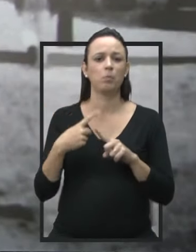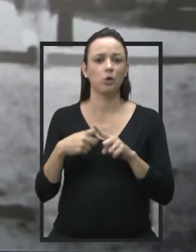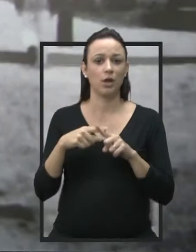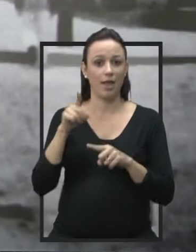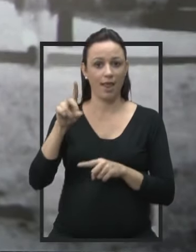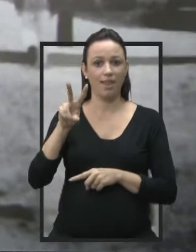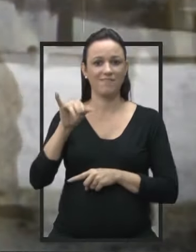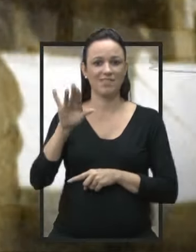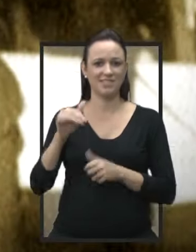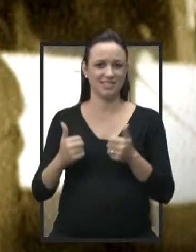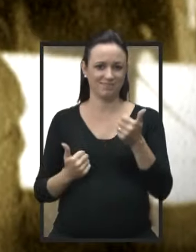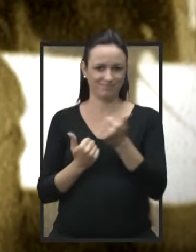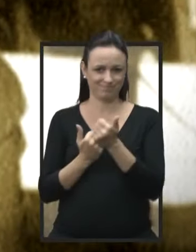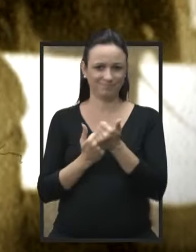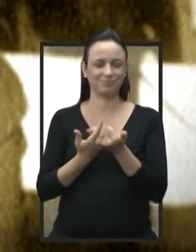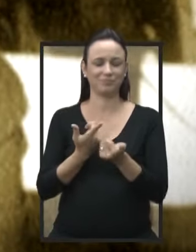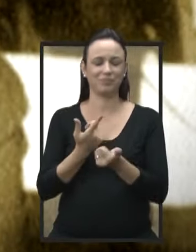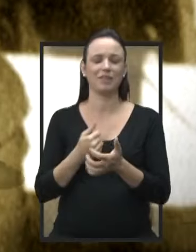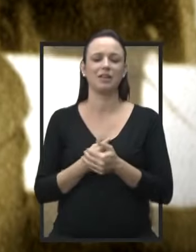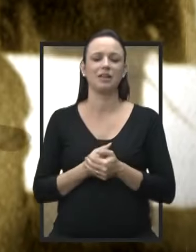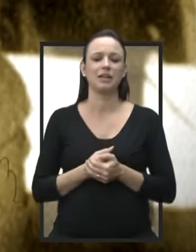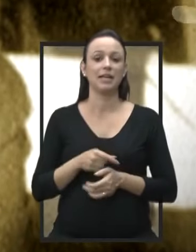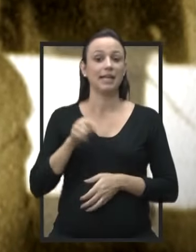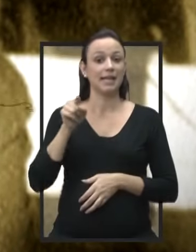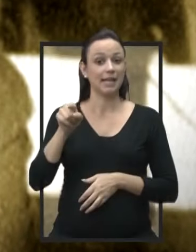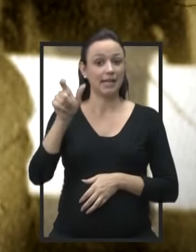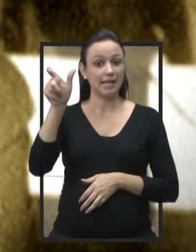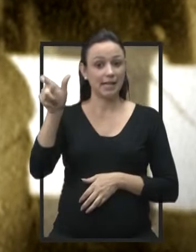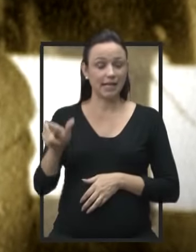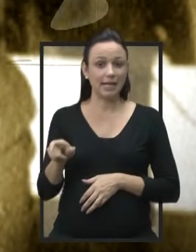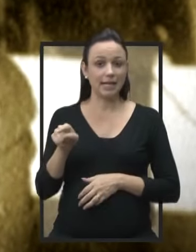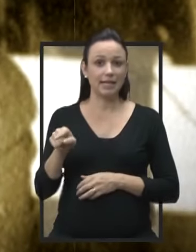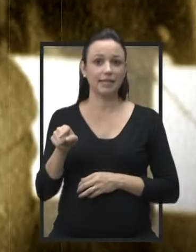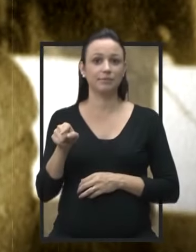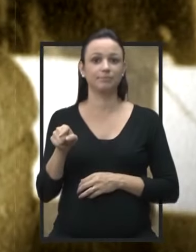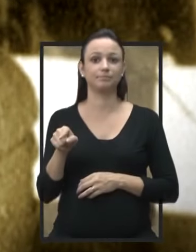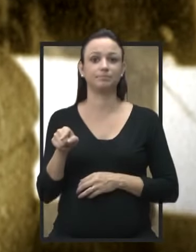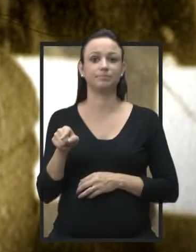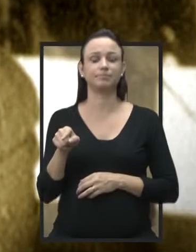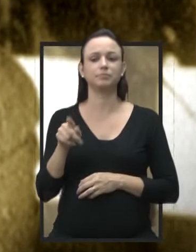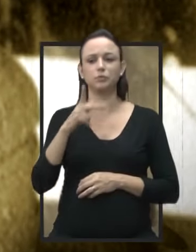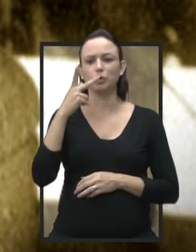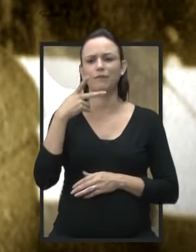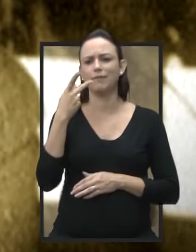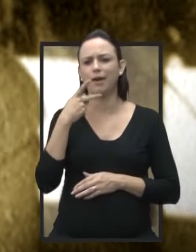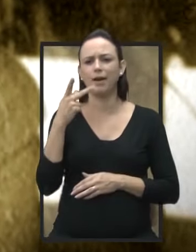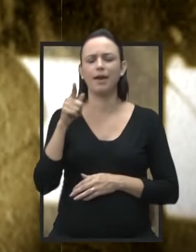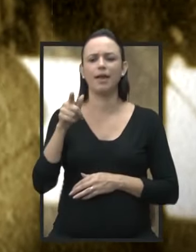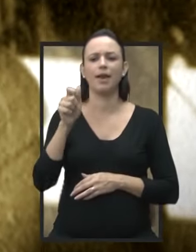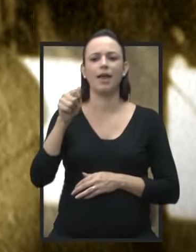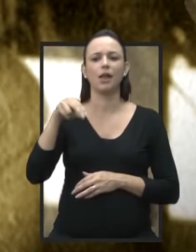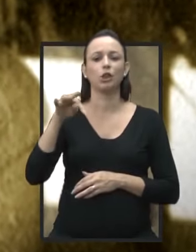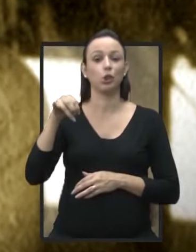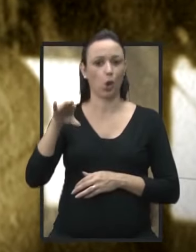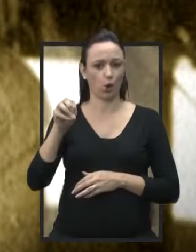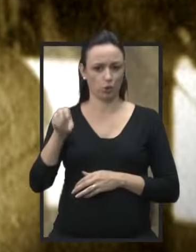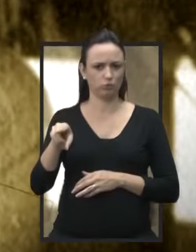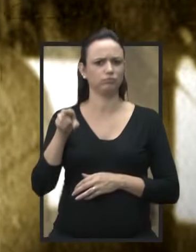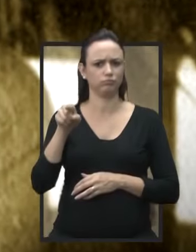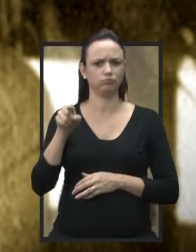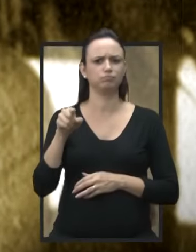Santana Galvão era o vice e era uma pessoa, pelos depoimentos, o Antônio Santana